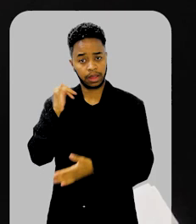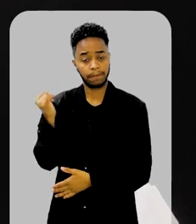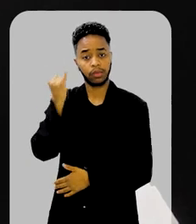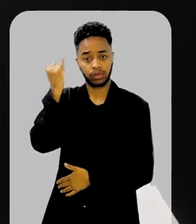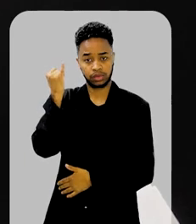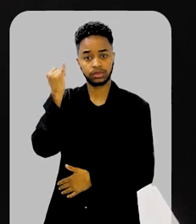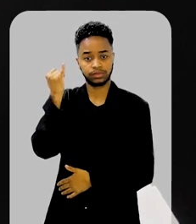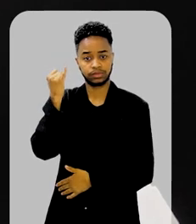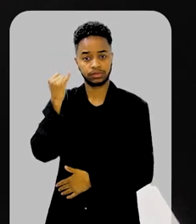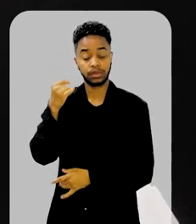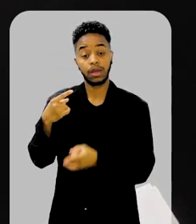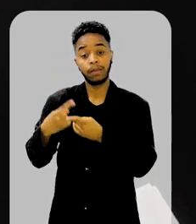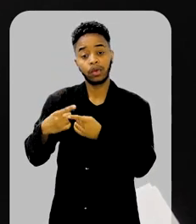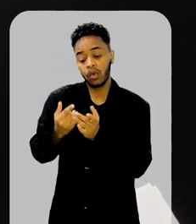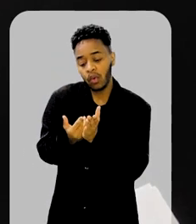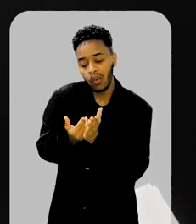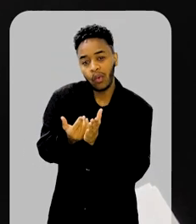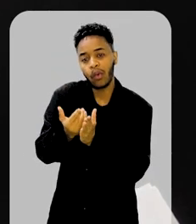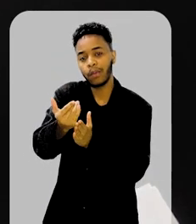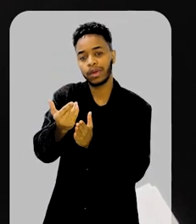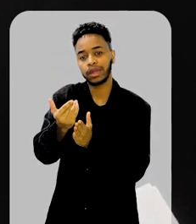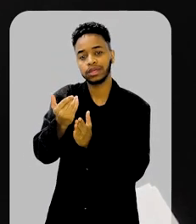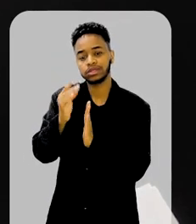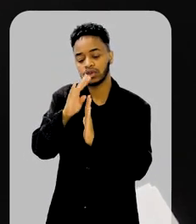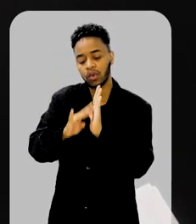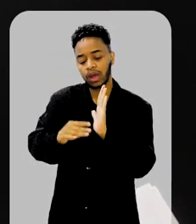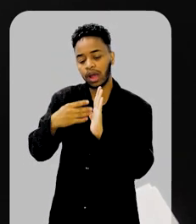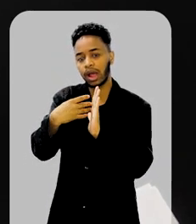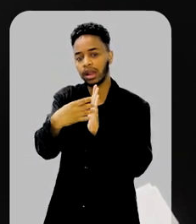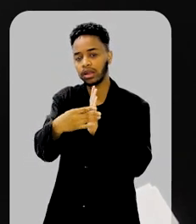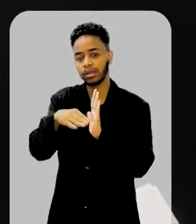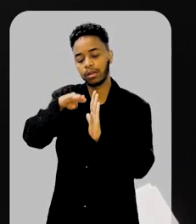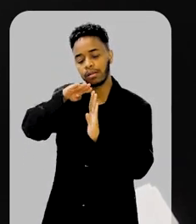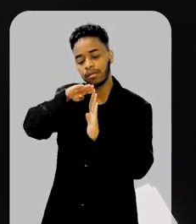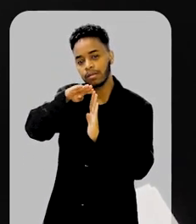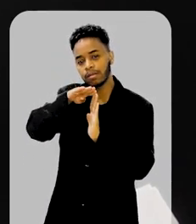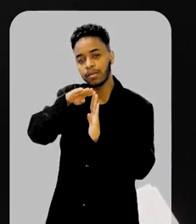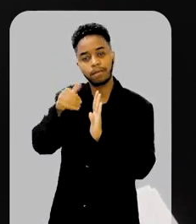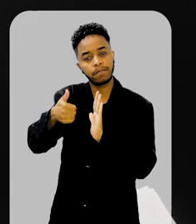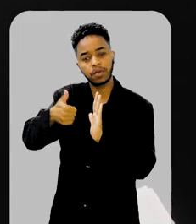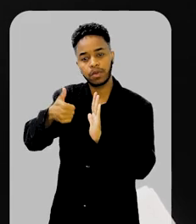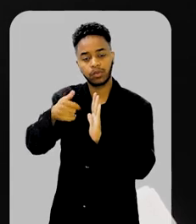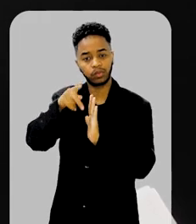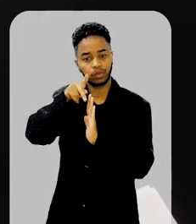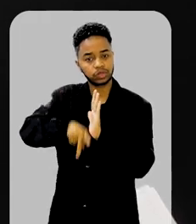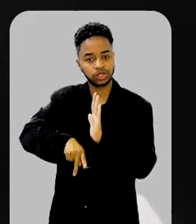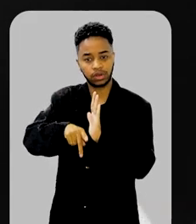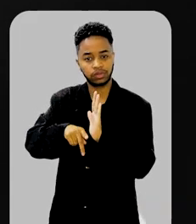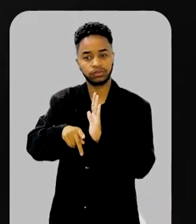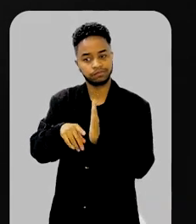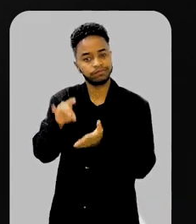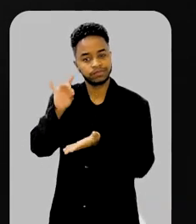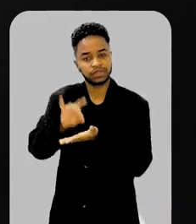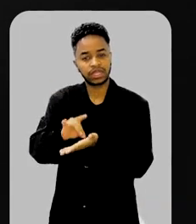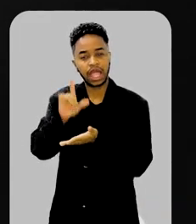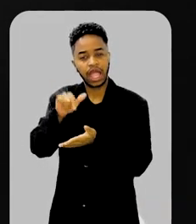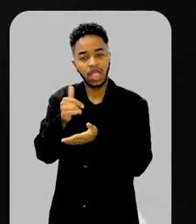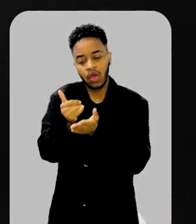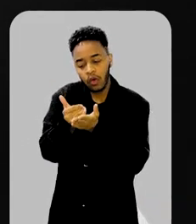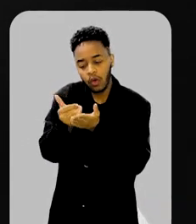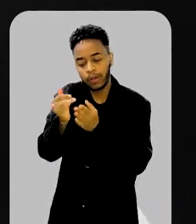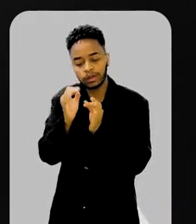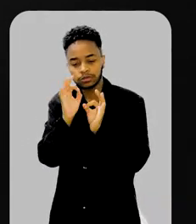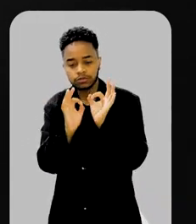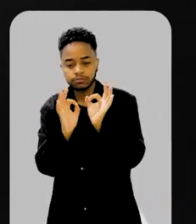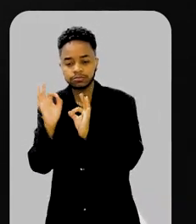fundamental eh começa no início do calendário do projeto de carnaval de fato é aquele aquele namoro